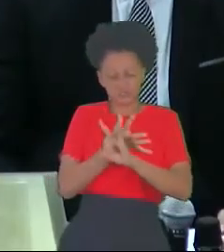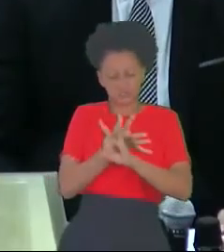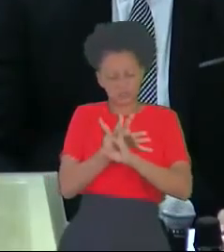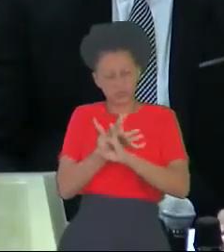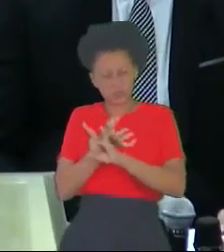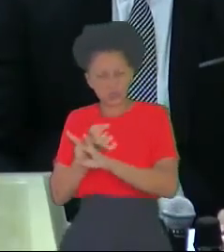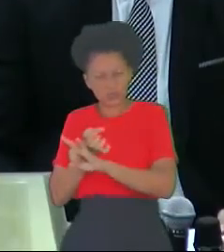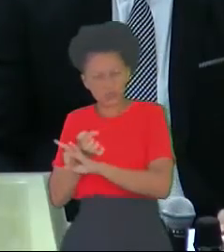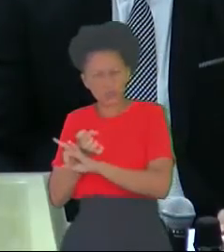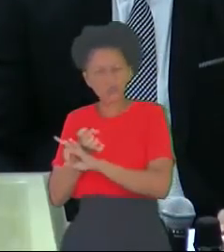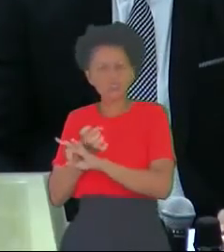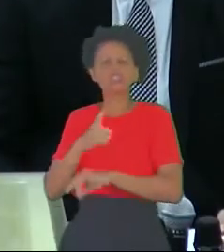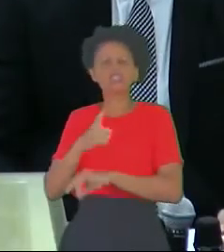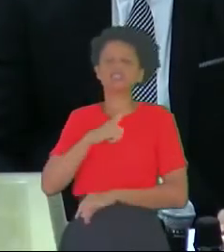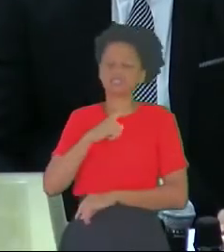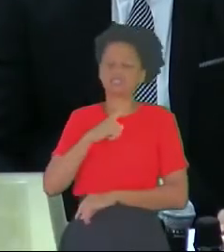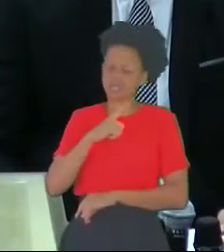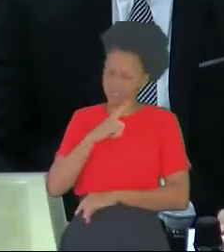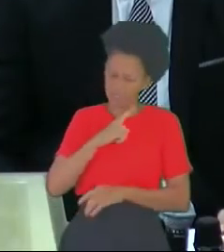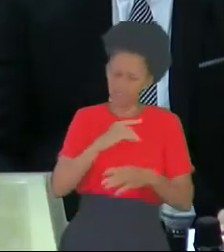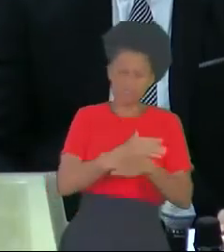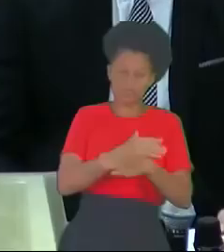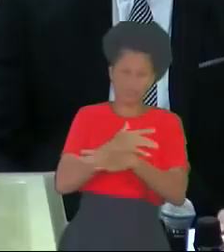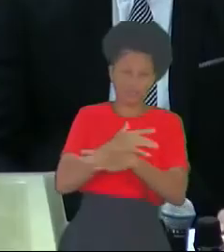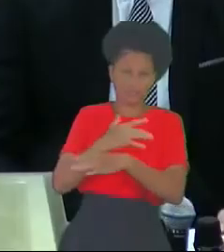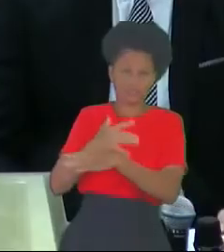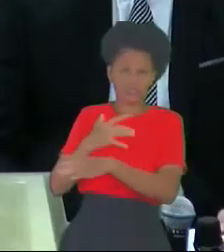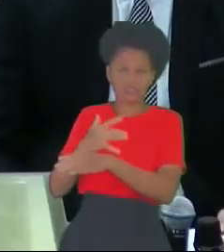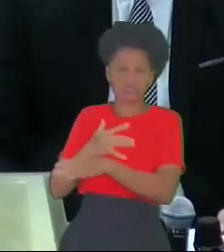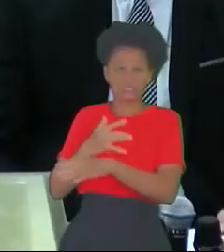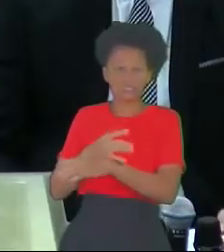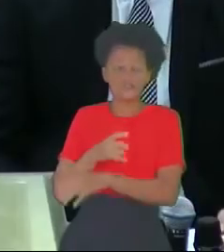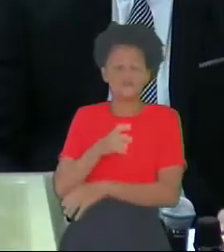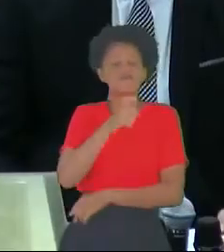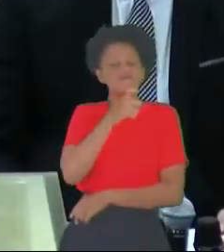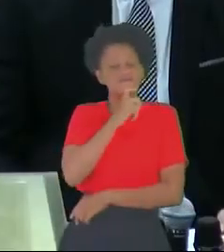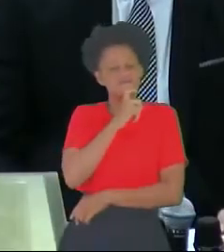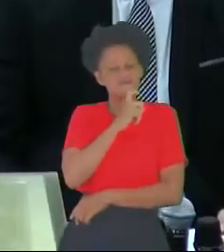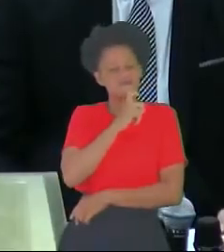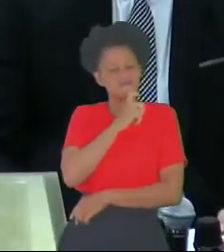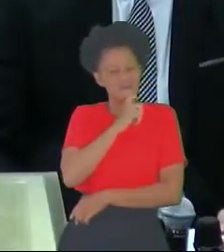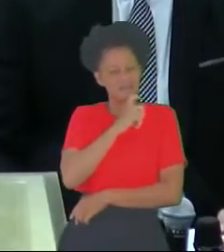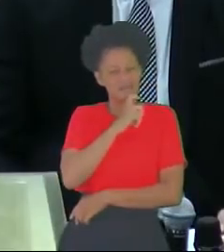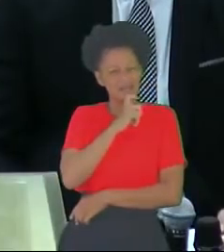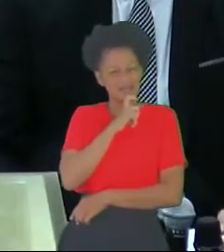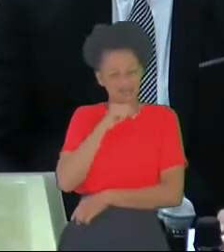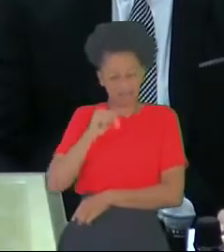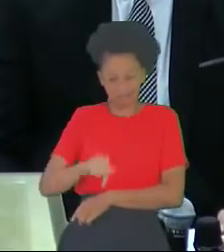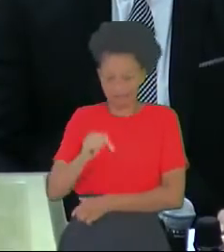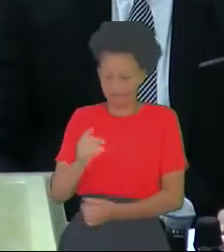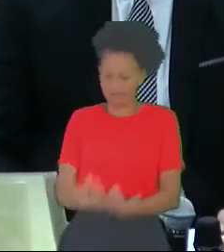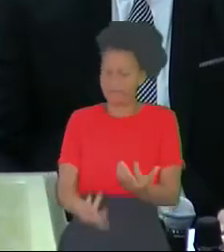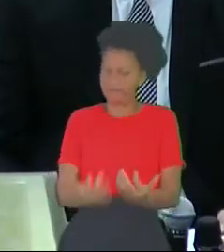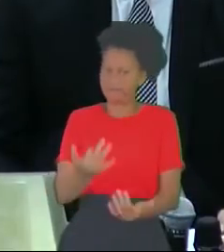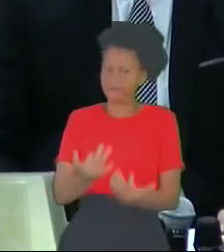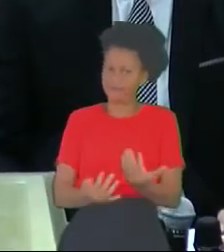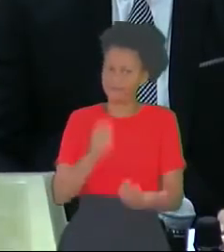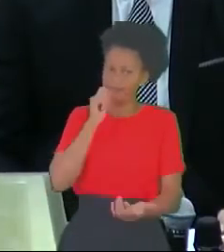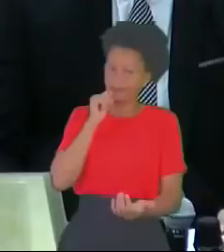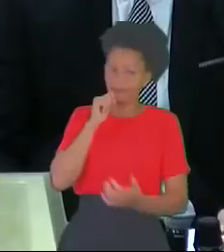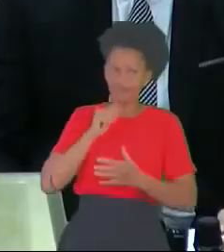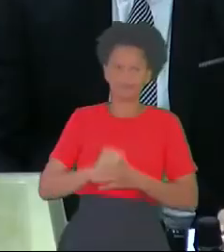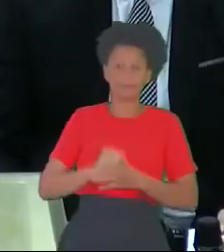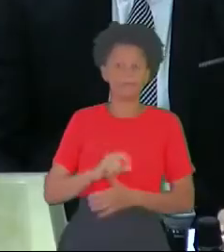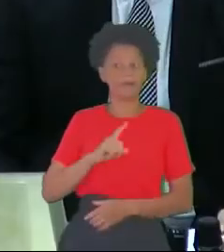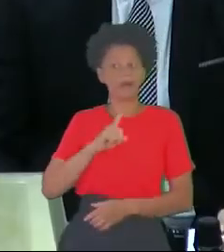dias. Por incrível que pareça, tem cidades do sertão que estão frias. E aqui pegando fogo. Mas lá,